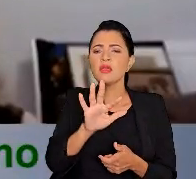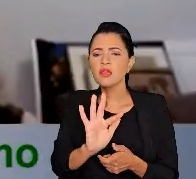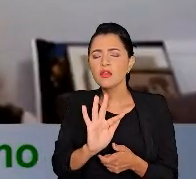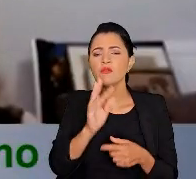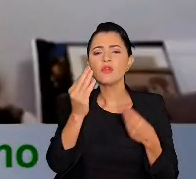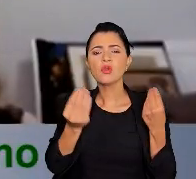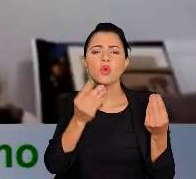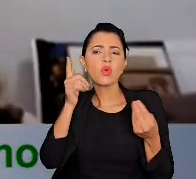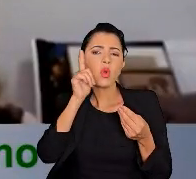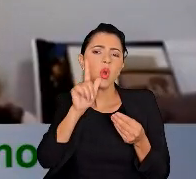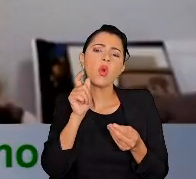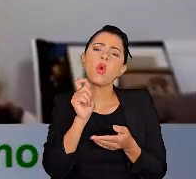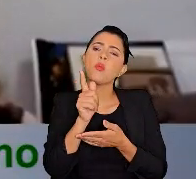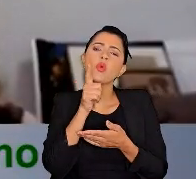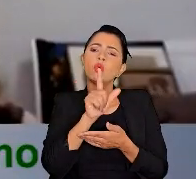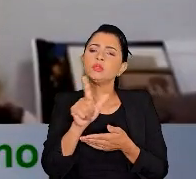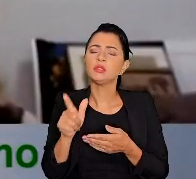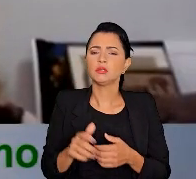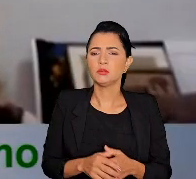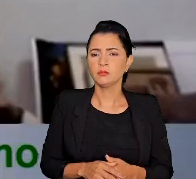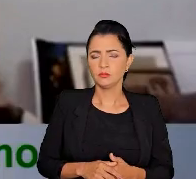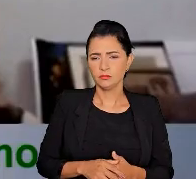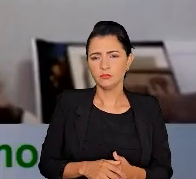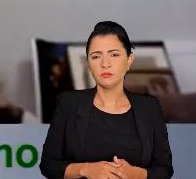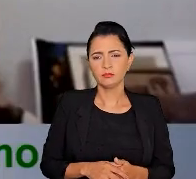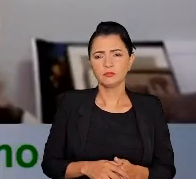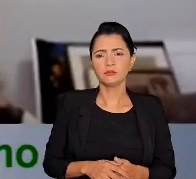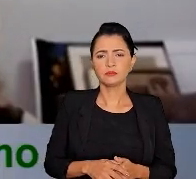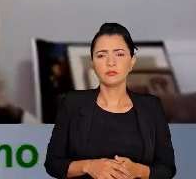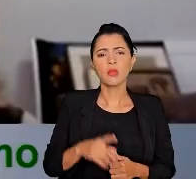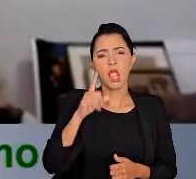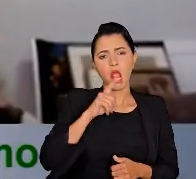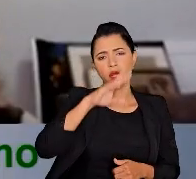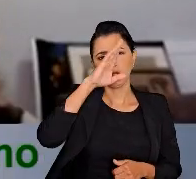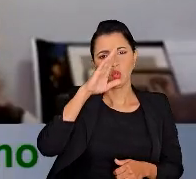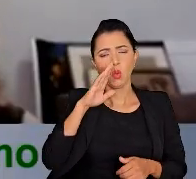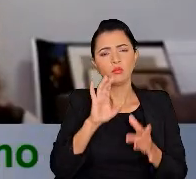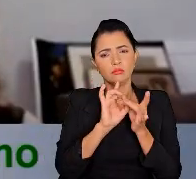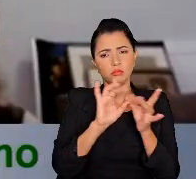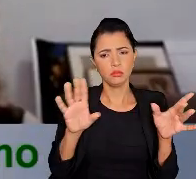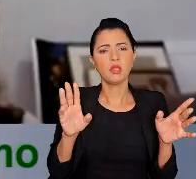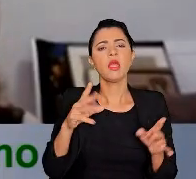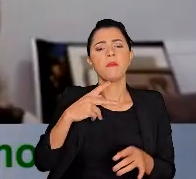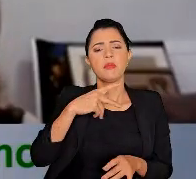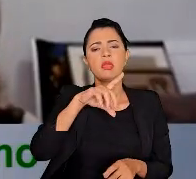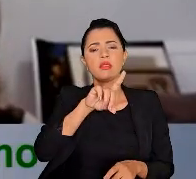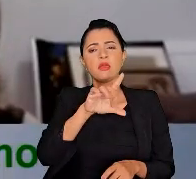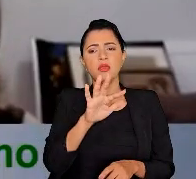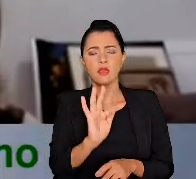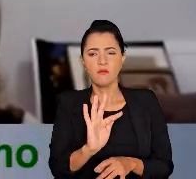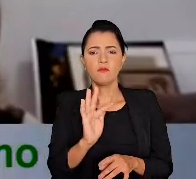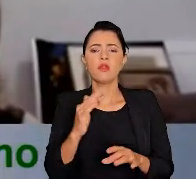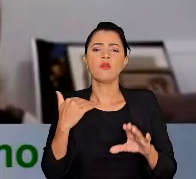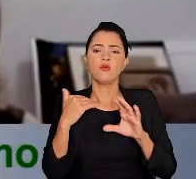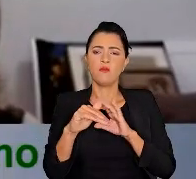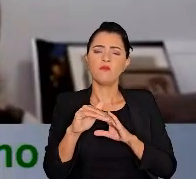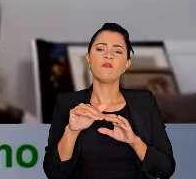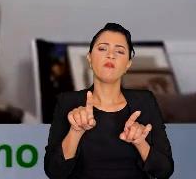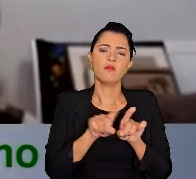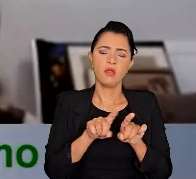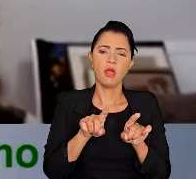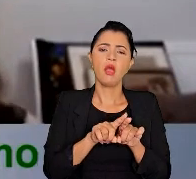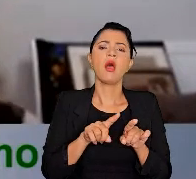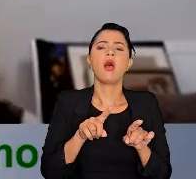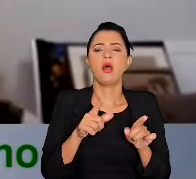como pode ser adquirido. Ele é gratuito, ele está disponível em PDF. Eu vou enviar tanto o físico